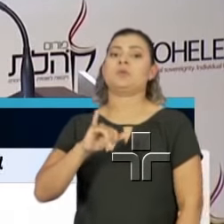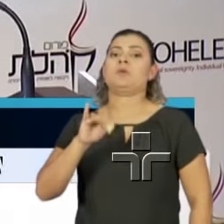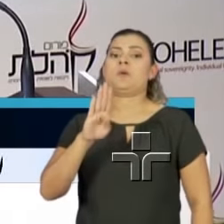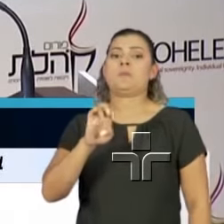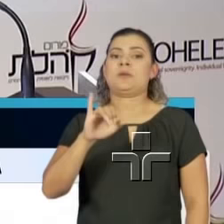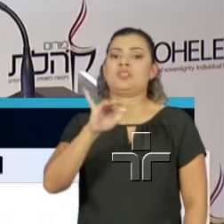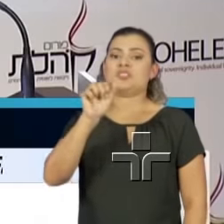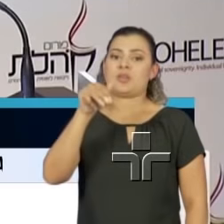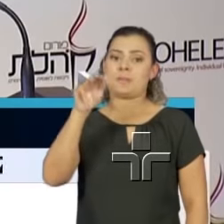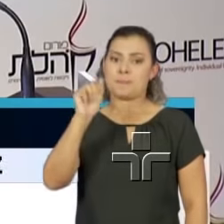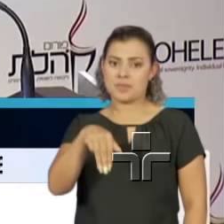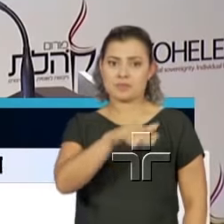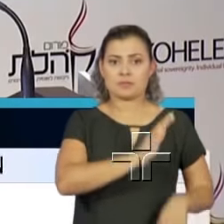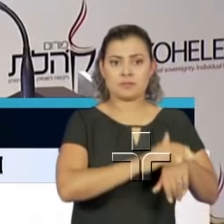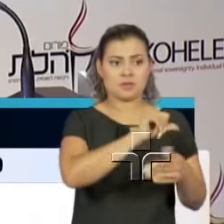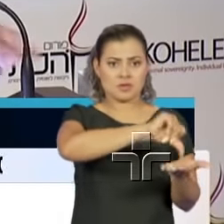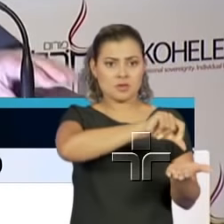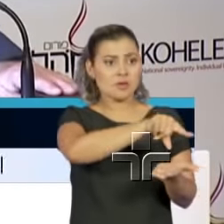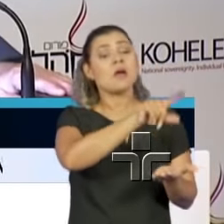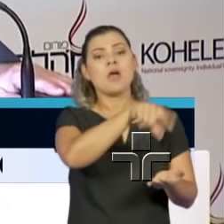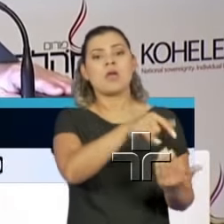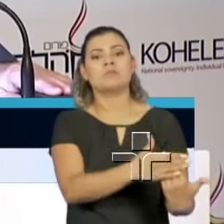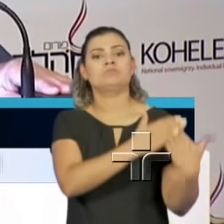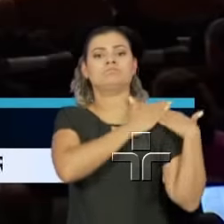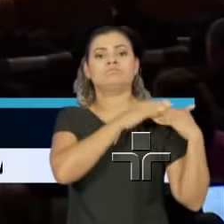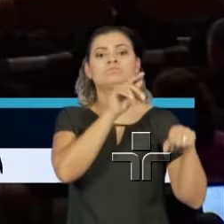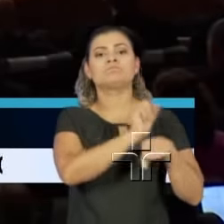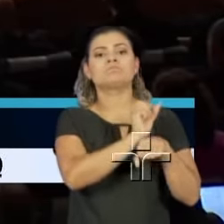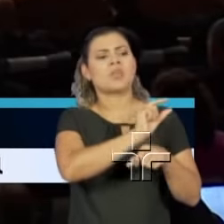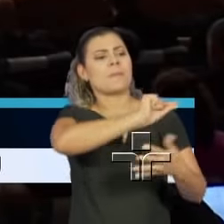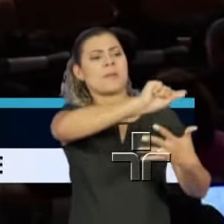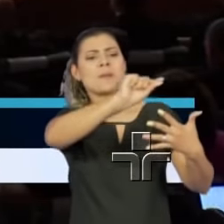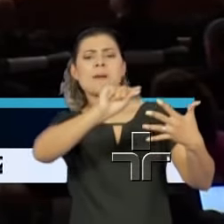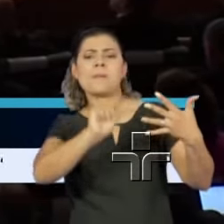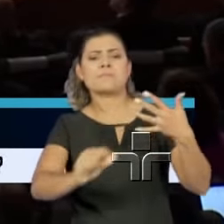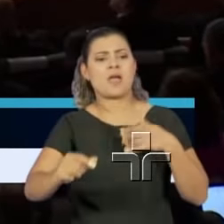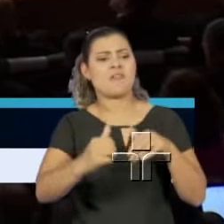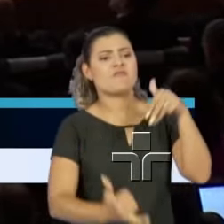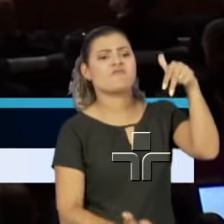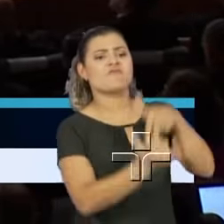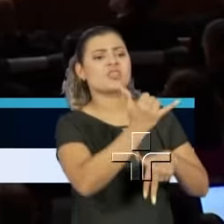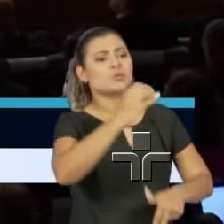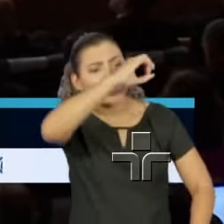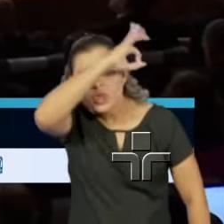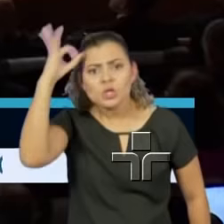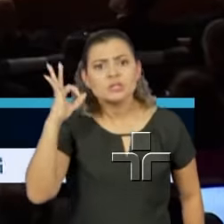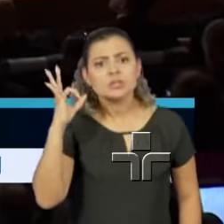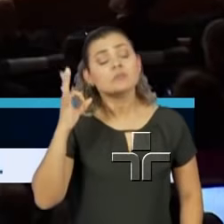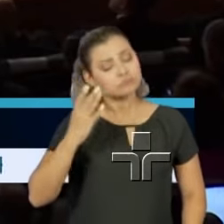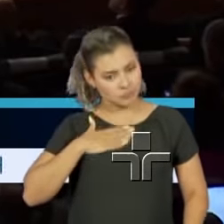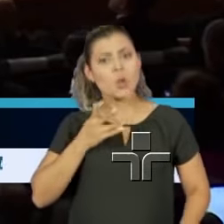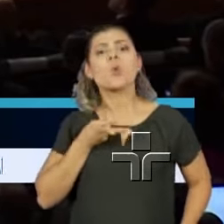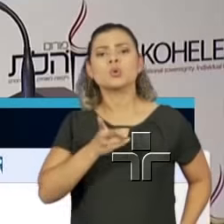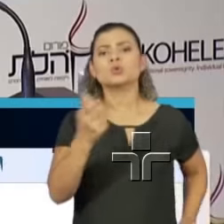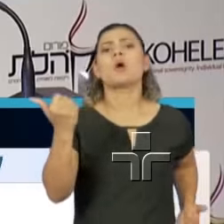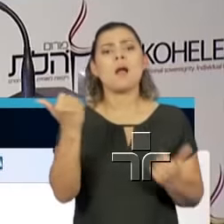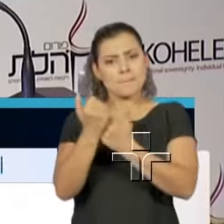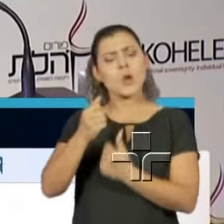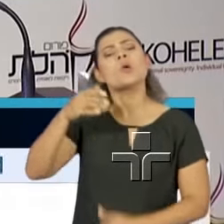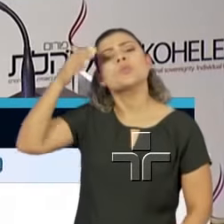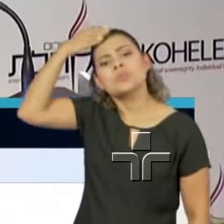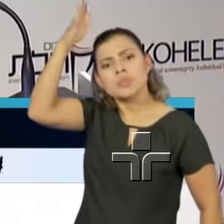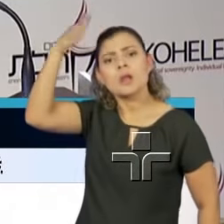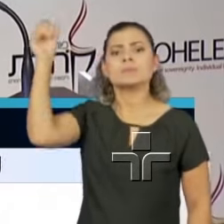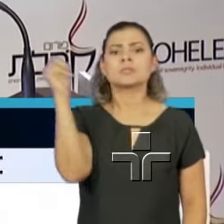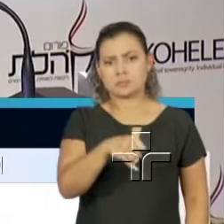Qassem Soleimani foi responsável pela morte de incontáveis vítimas inocentes. Afirmou que continua ao lado do presidente Donald